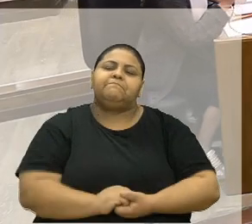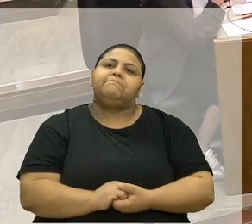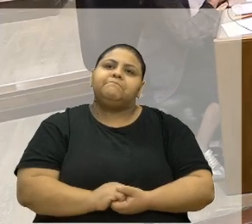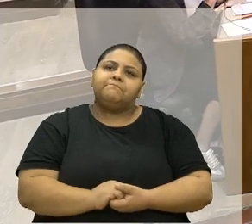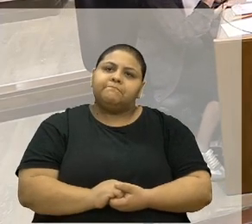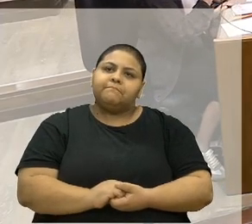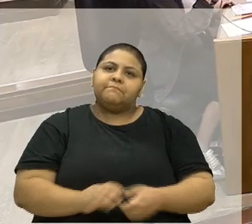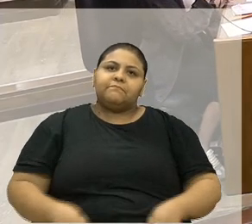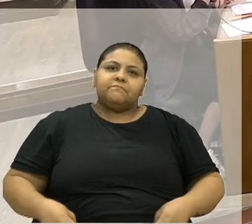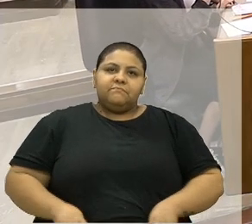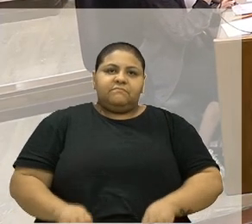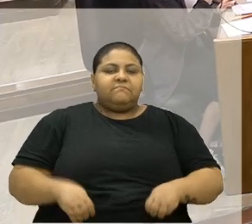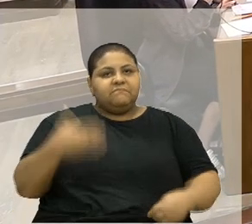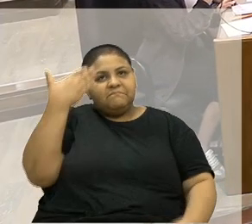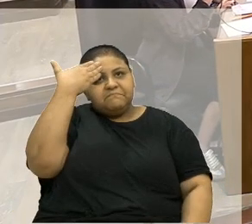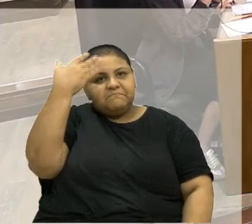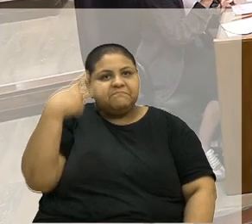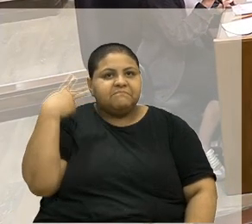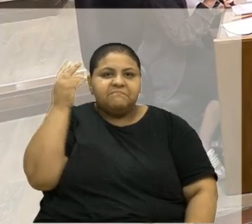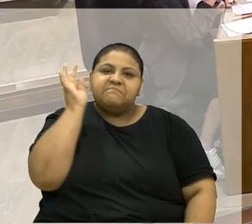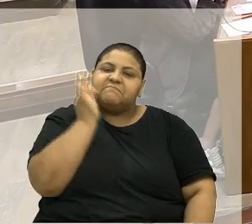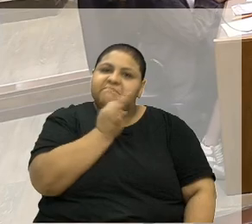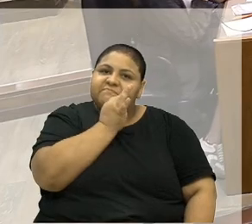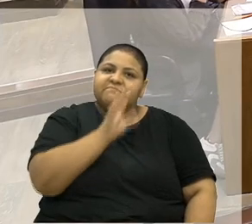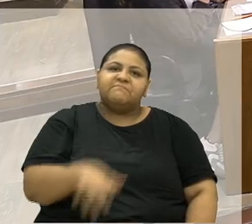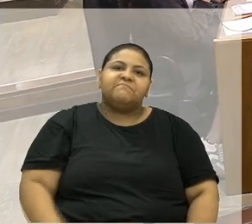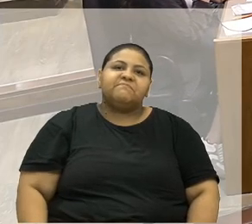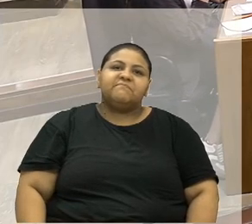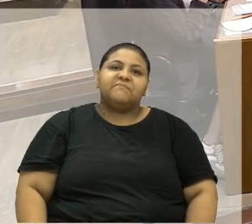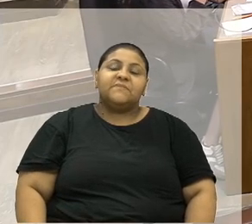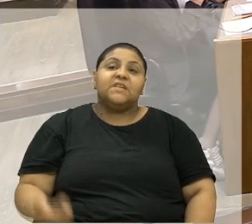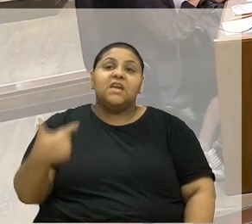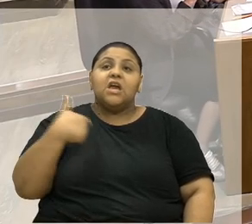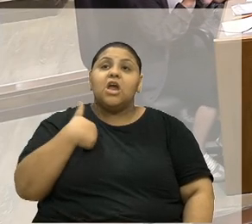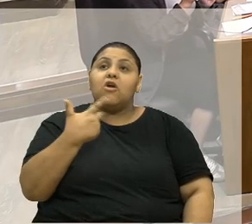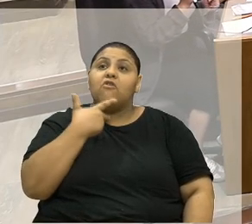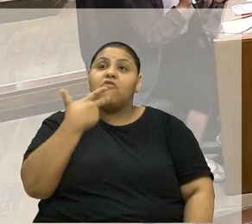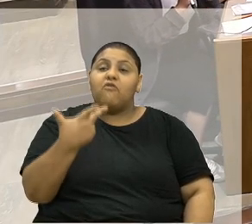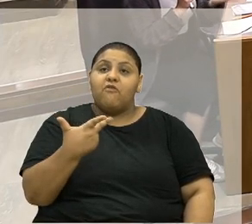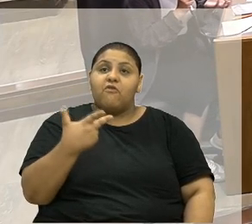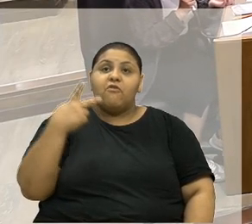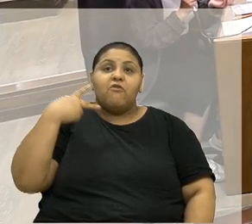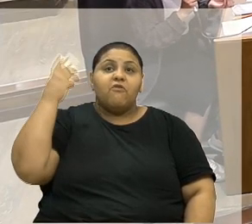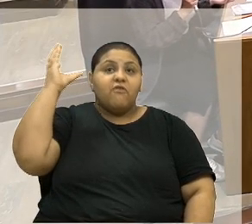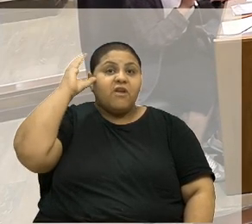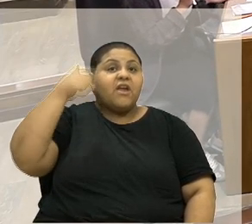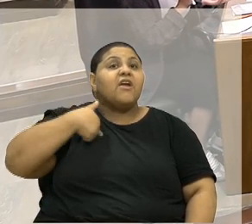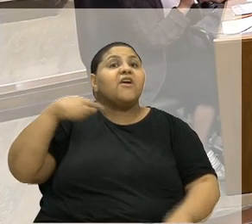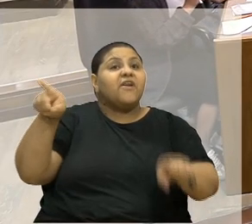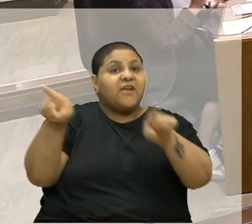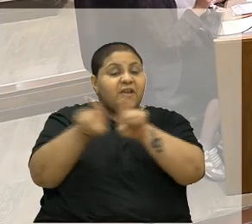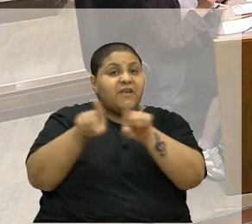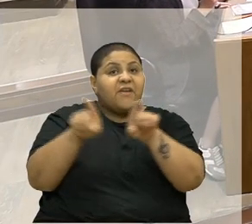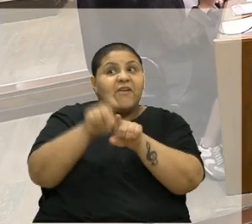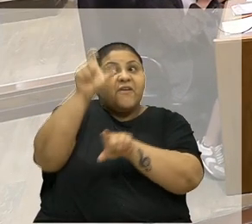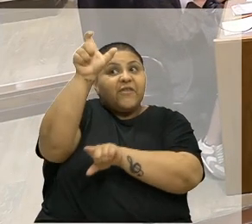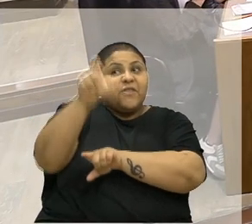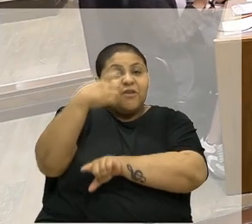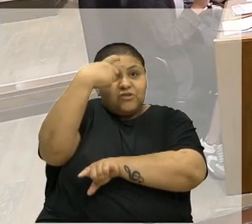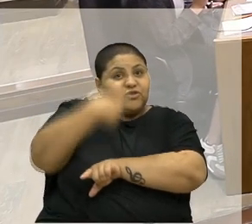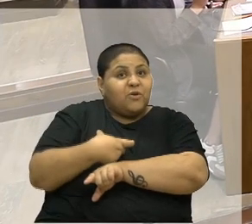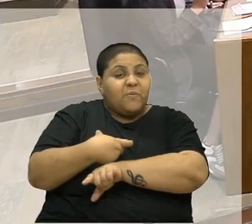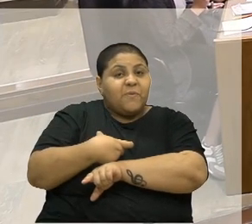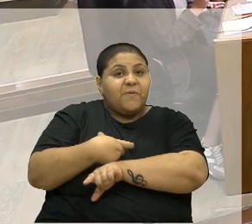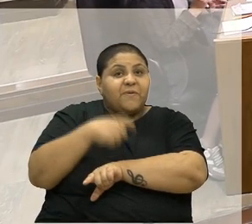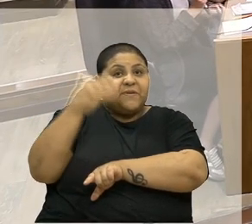isso muito obrigado vereadora ta tava aqui falando com o vereador cador Eu também sou uma dessas pessoas que